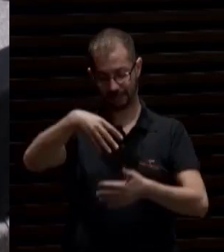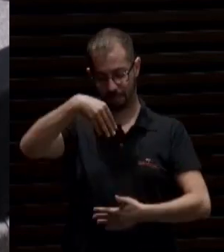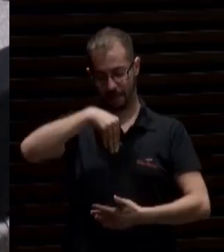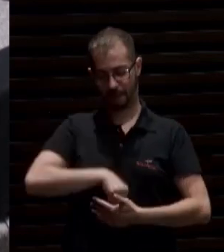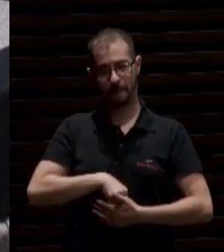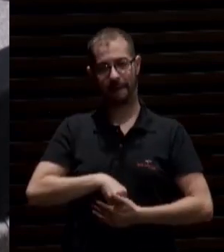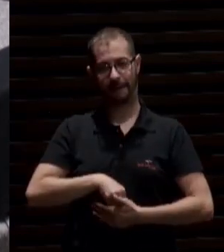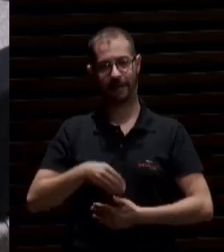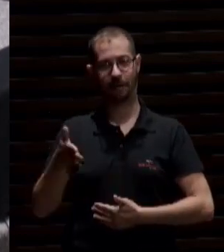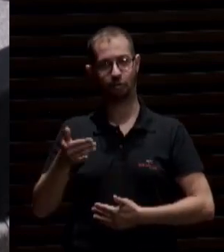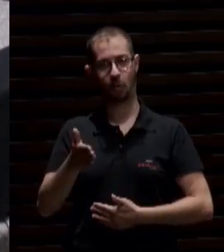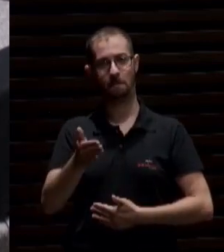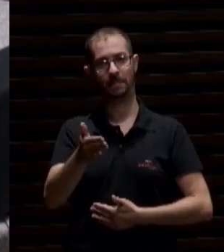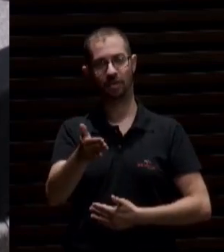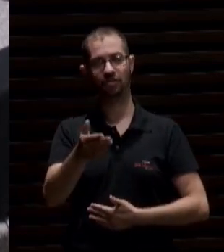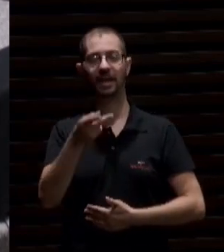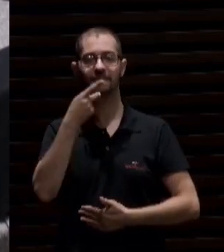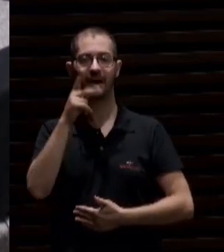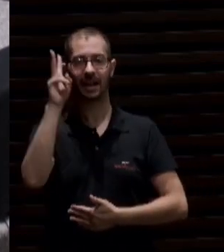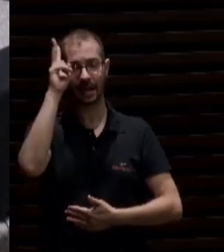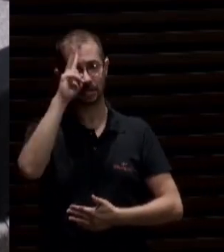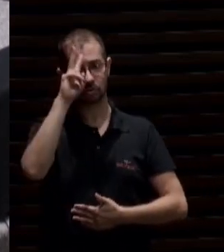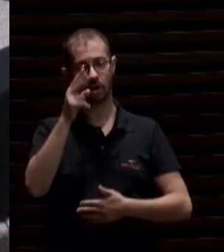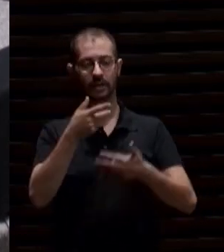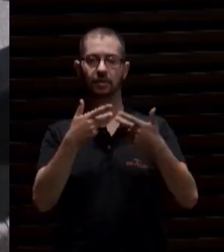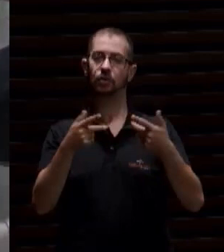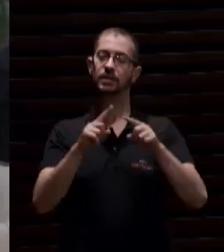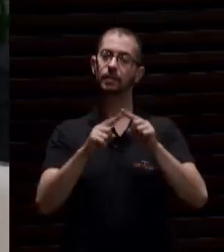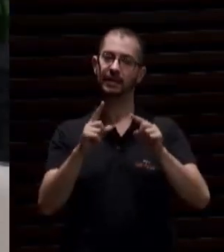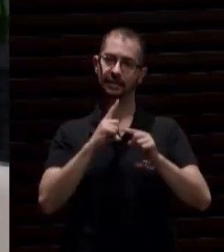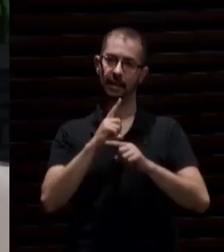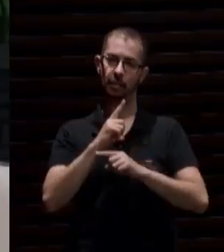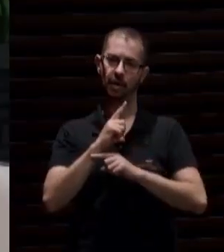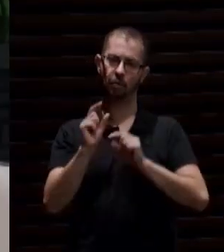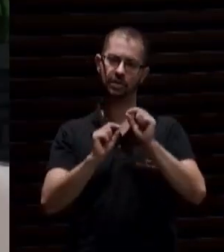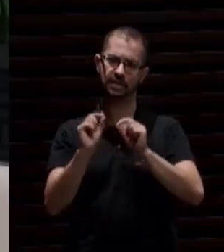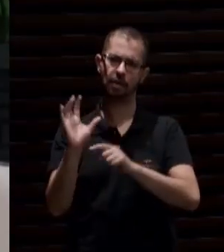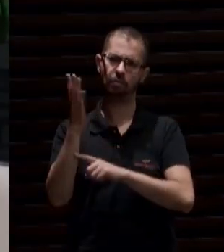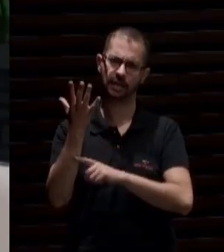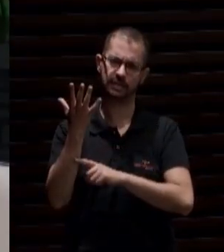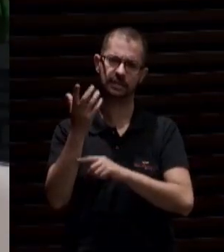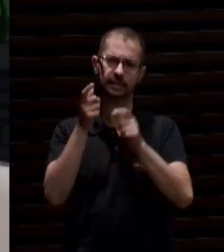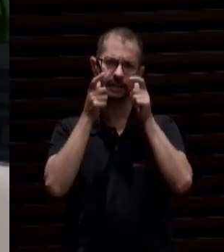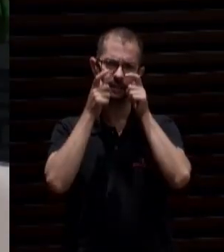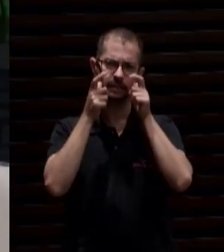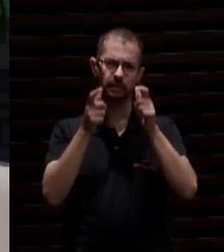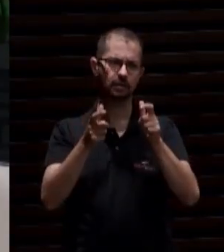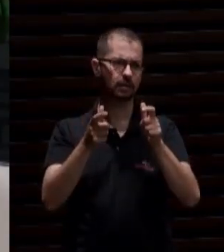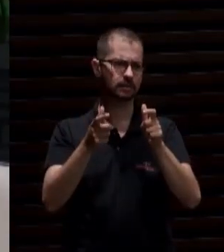faz uma inversão da ordem das coisas que ele conta. Isso é uma coisa muito comum que acontece nos Salmos. E uma coisa bem interessante que eu vou falar mais pra frente é que Jonas,